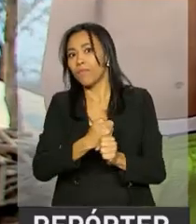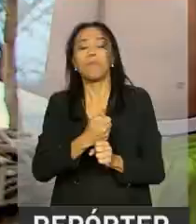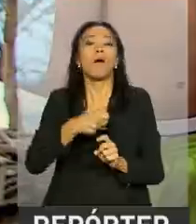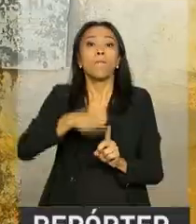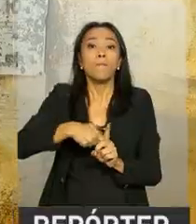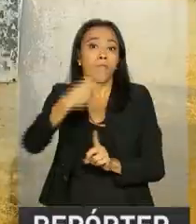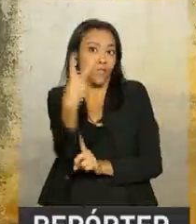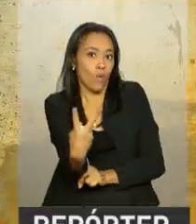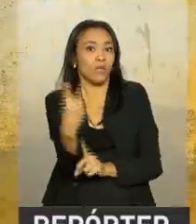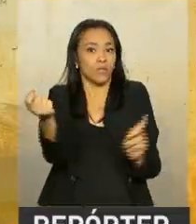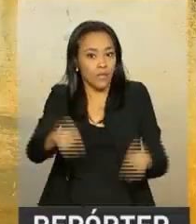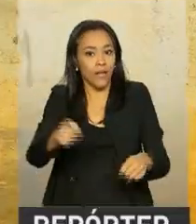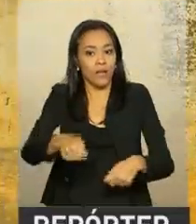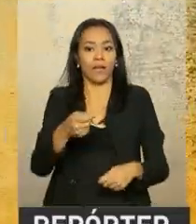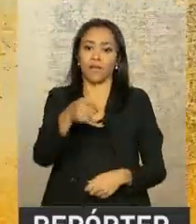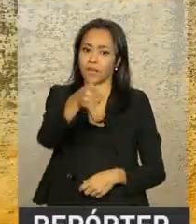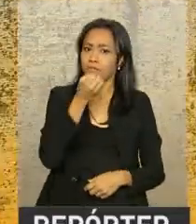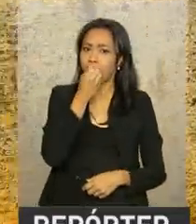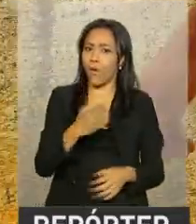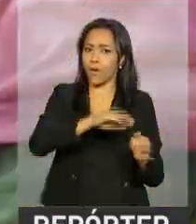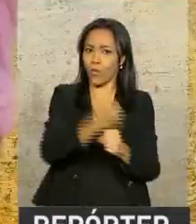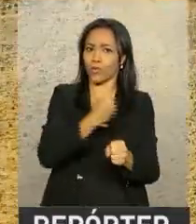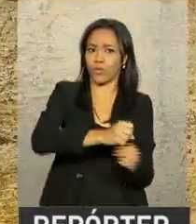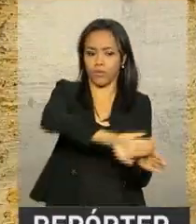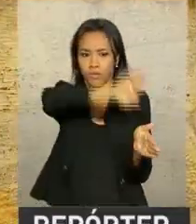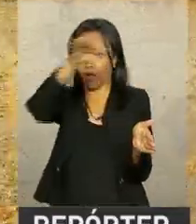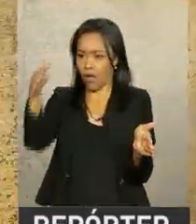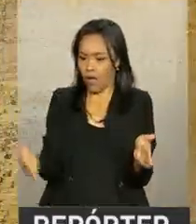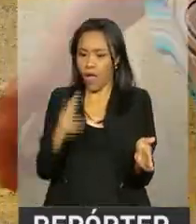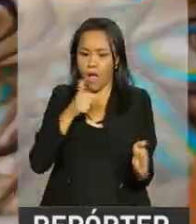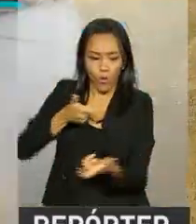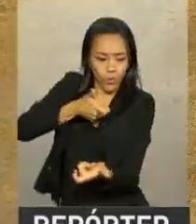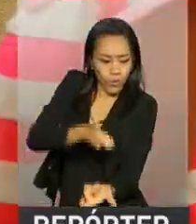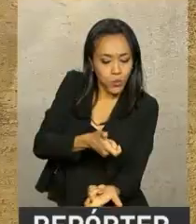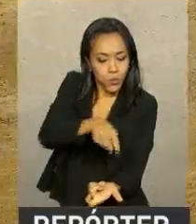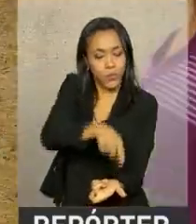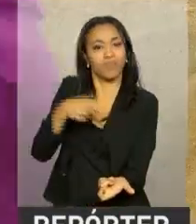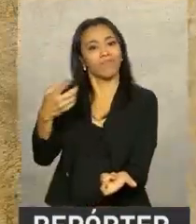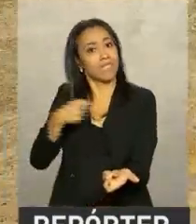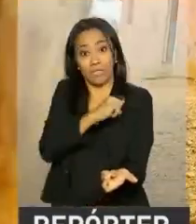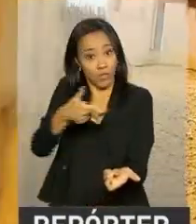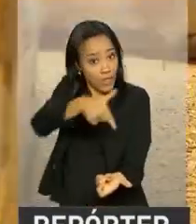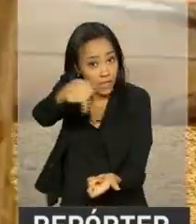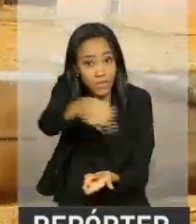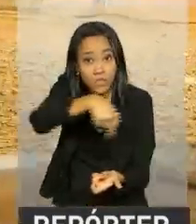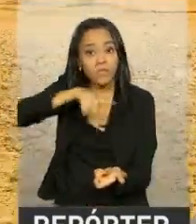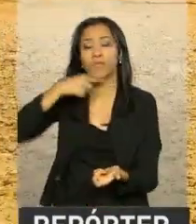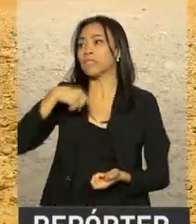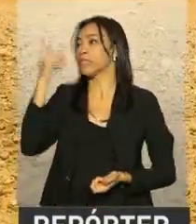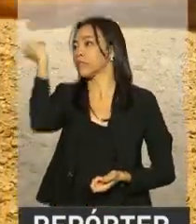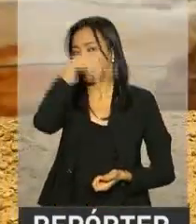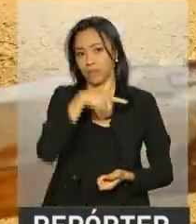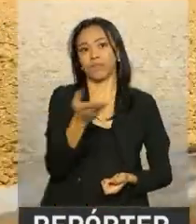na cisterna. E é uma benção muito grande essa cisterna que foi feita, por causa que se não fosse essa cisterna, a gente também não tinha o que